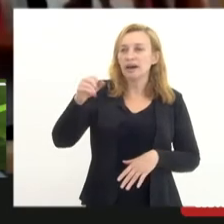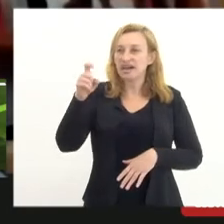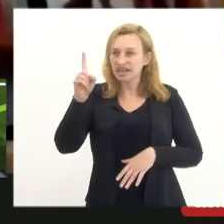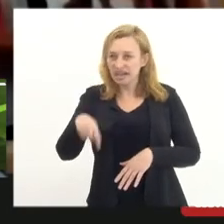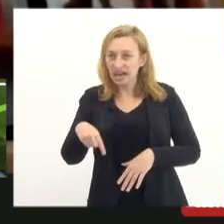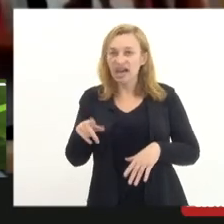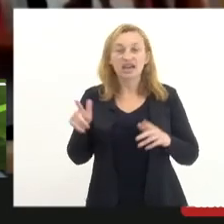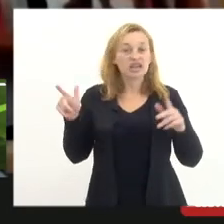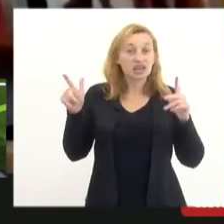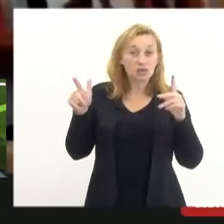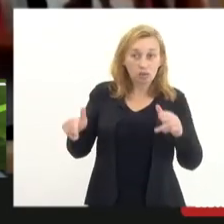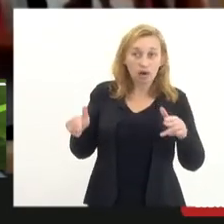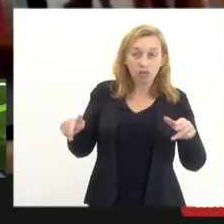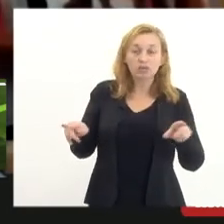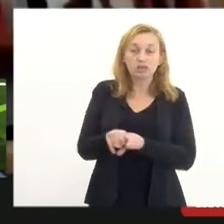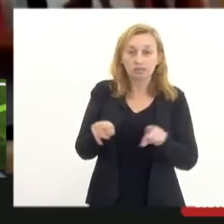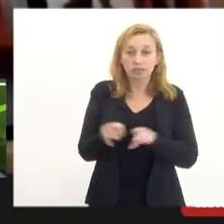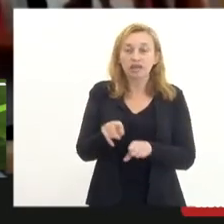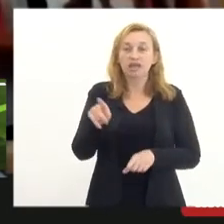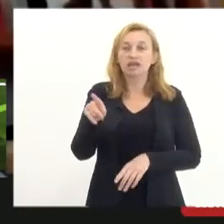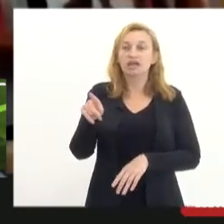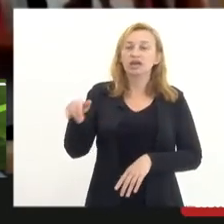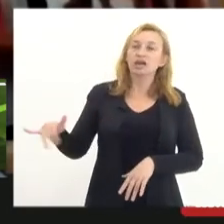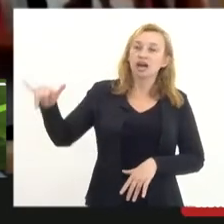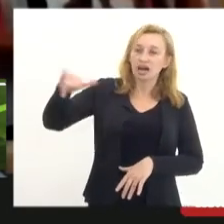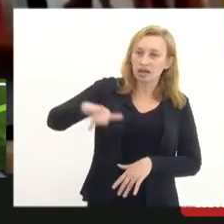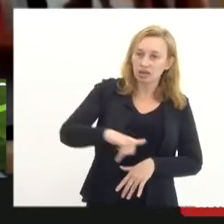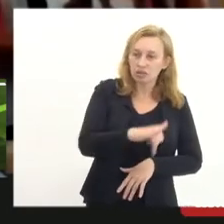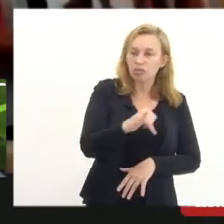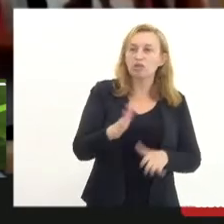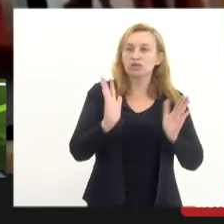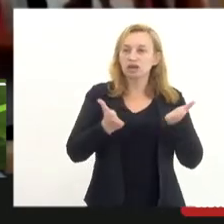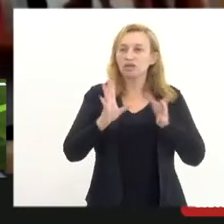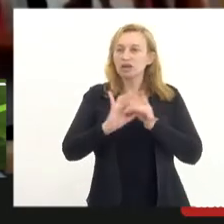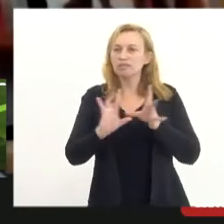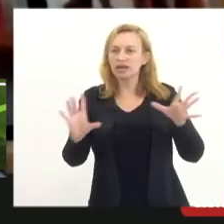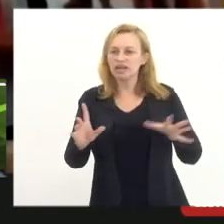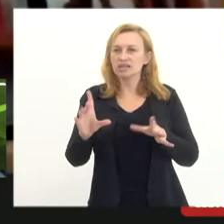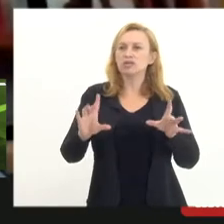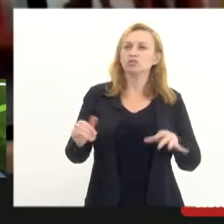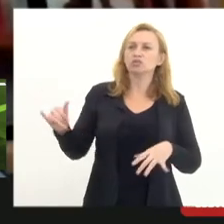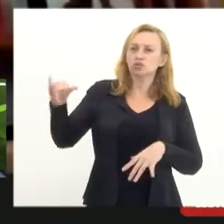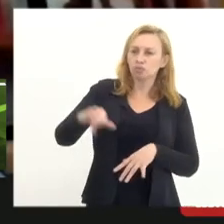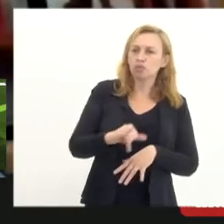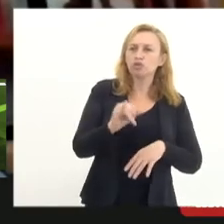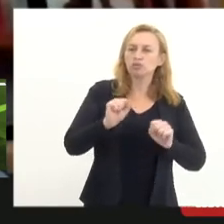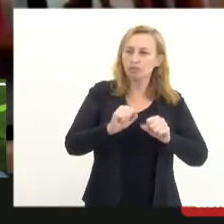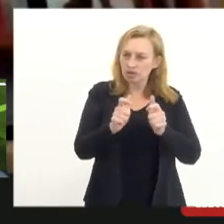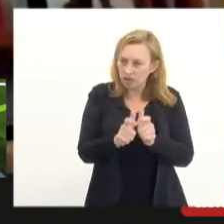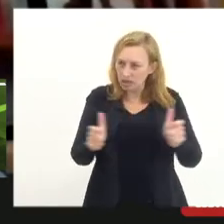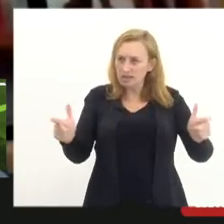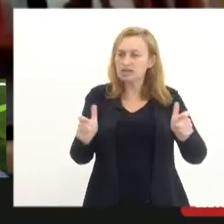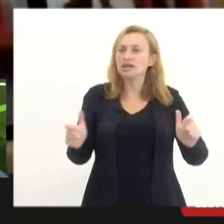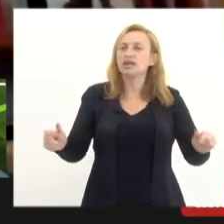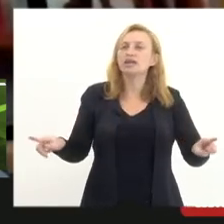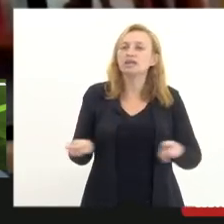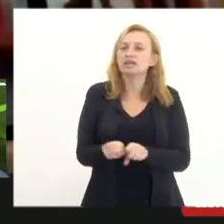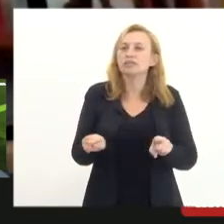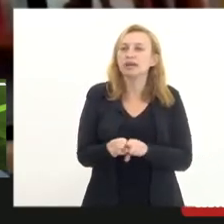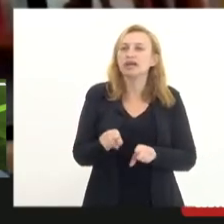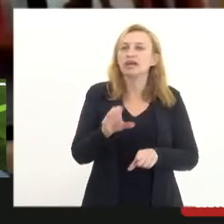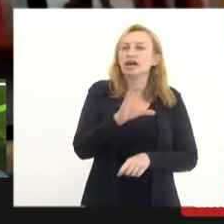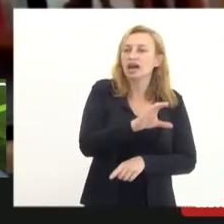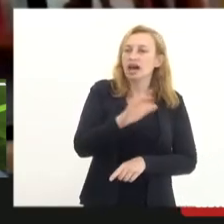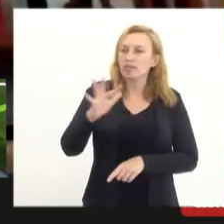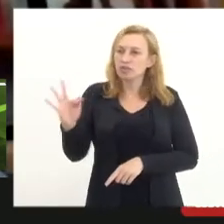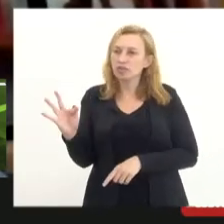tem ali um aeroporto, agora teve a liberação ali do seu porto, que talvez se amplie, e nós temos também Cabo Frio e ainda tem